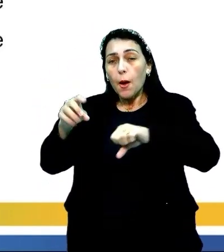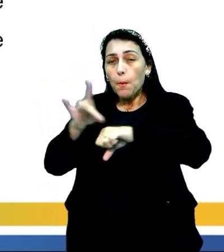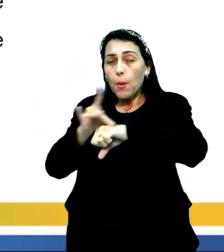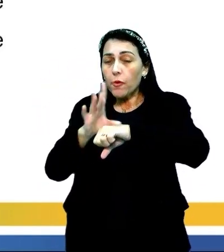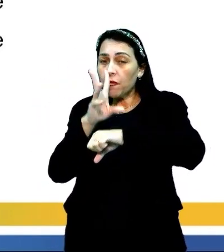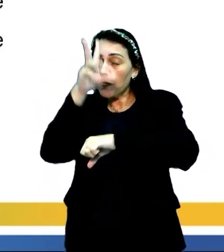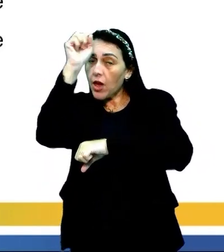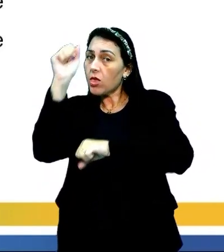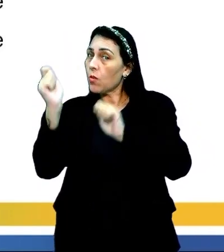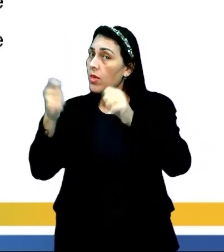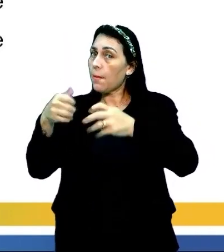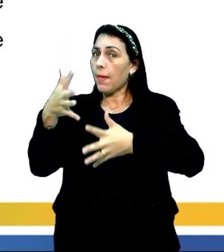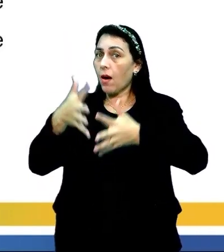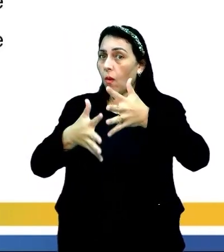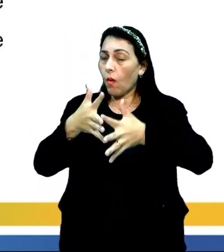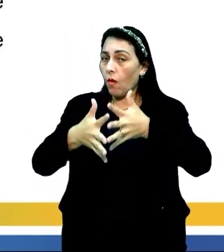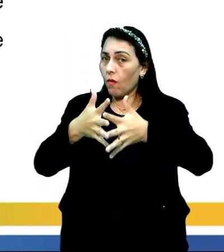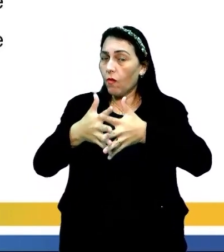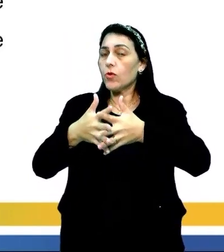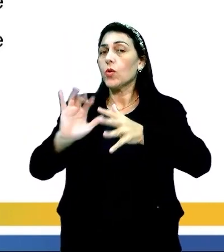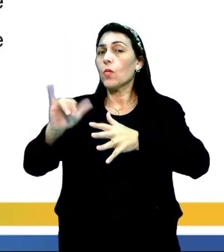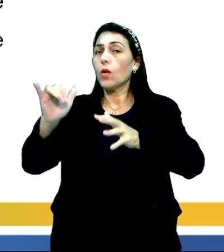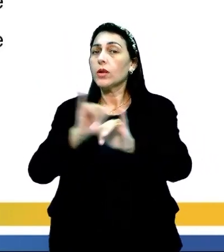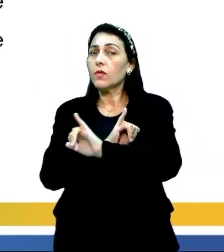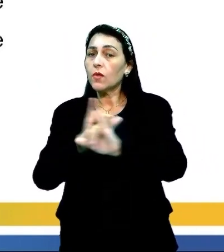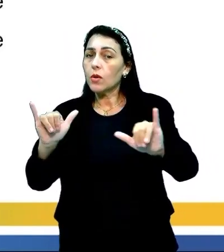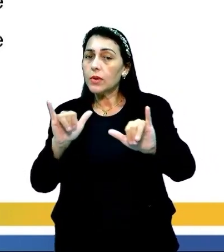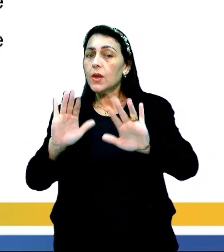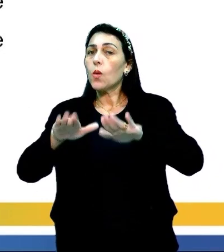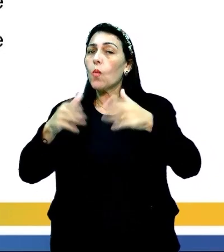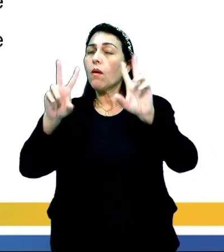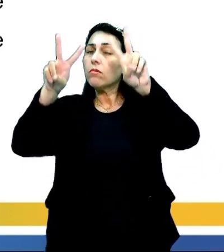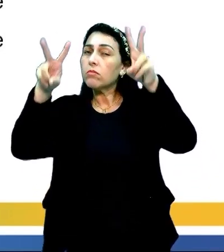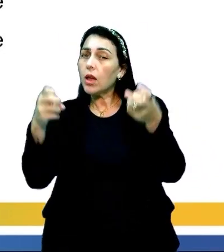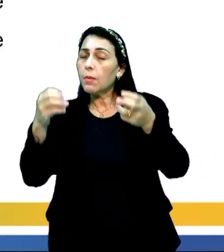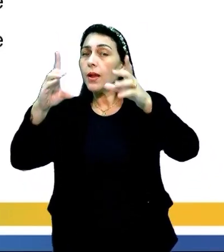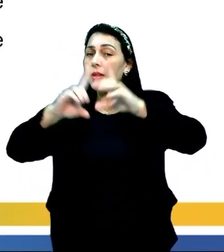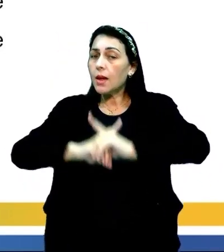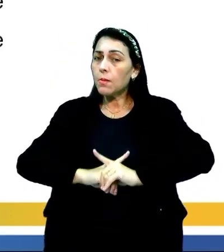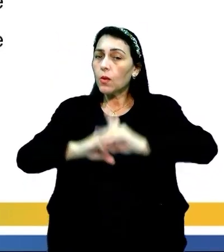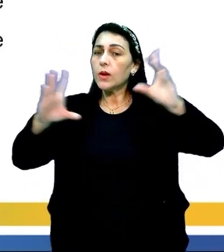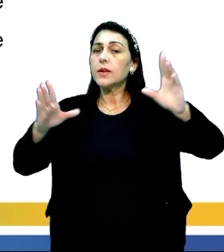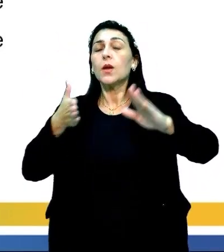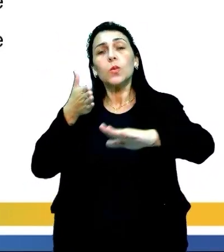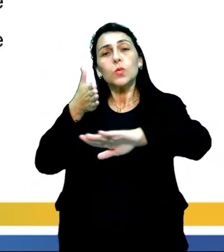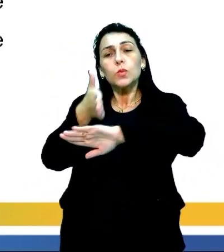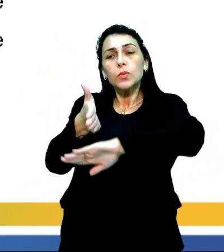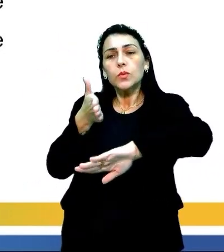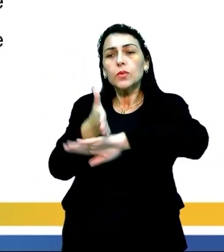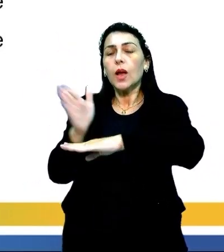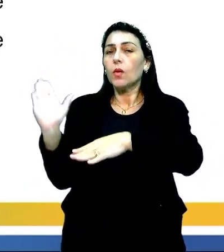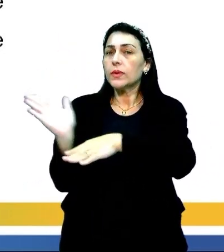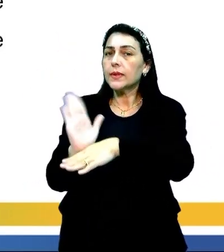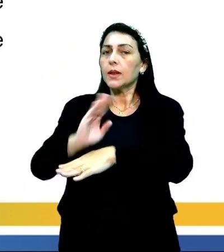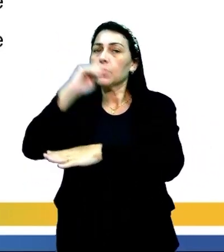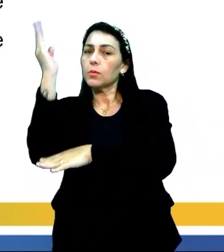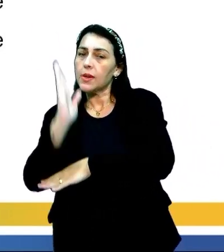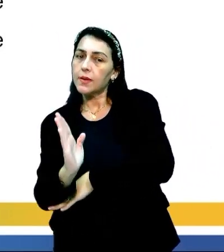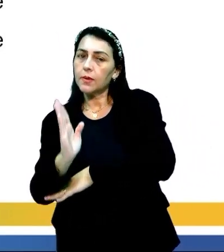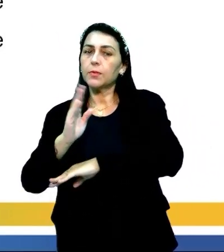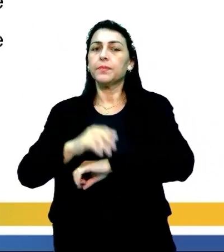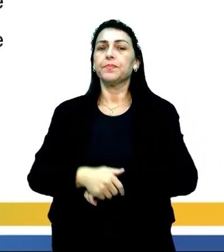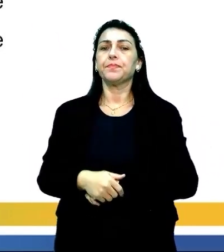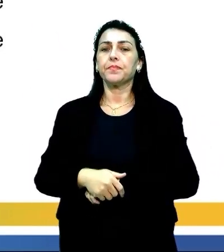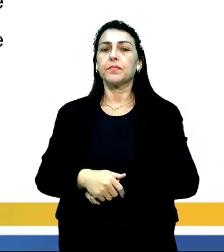não tem como confundir com qualquer outra informação. Qual seria o tema? Democratização do acesso ao cinema